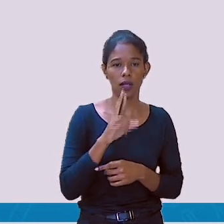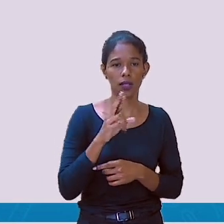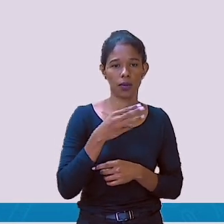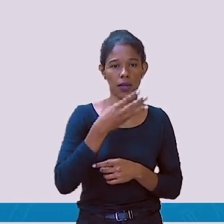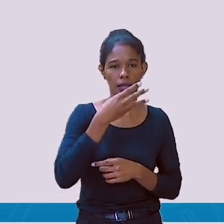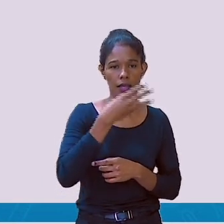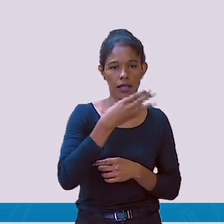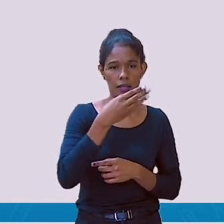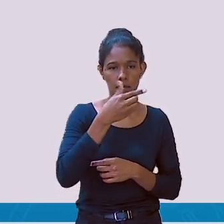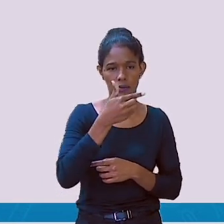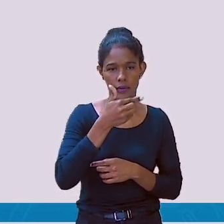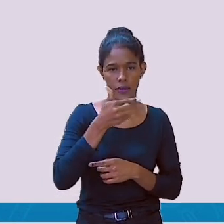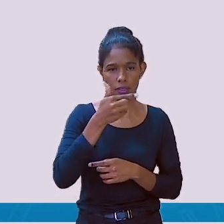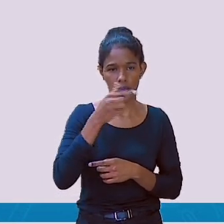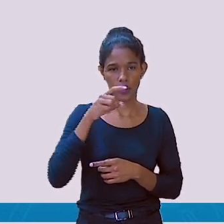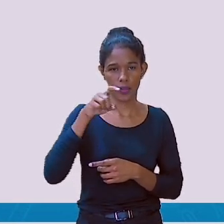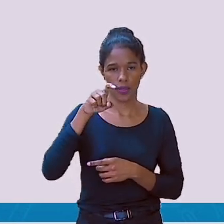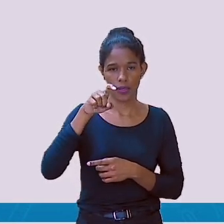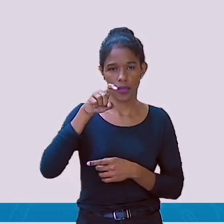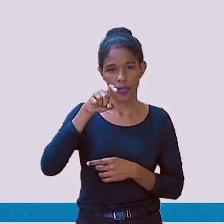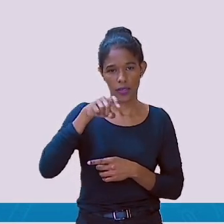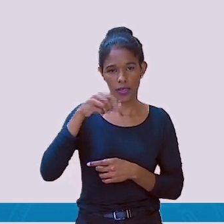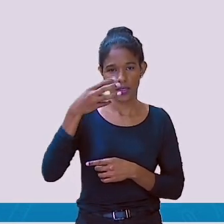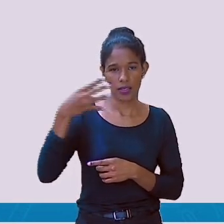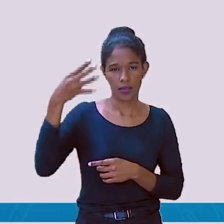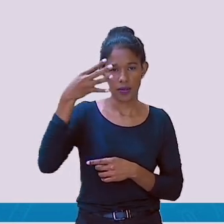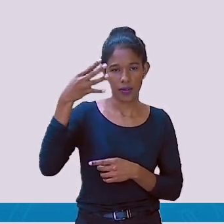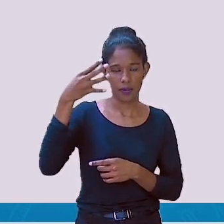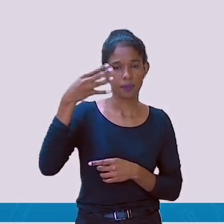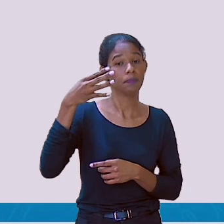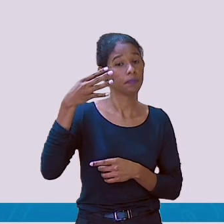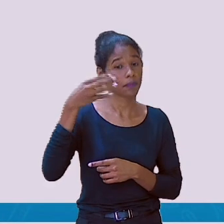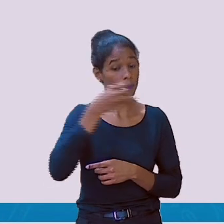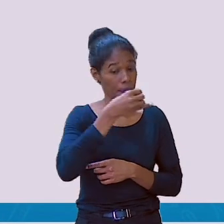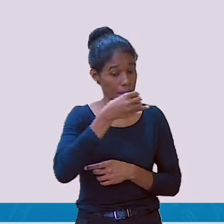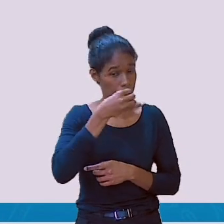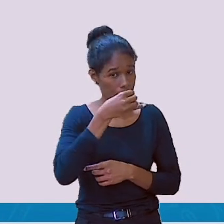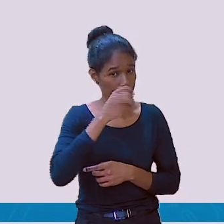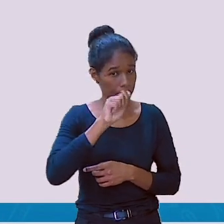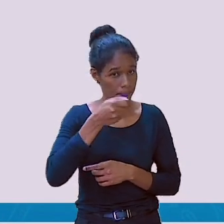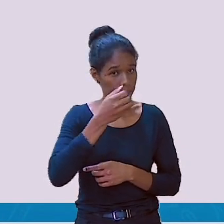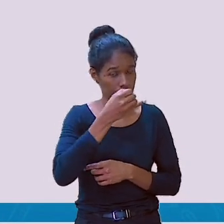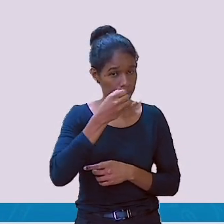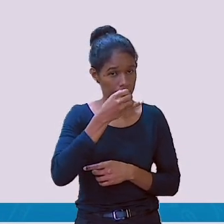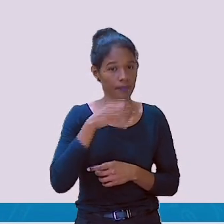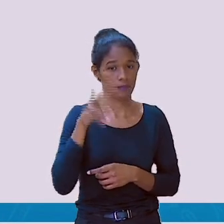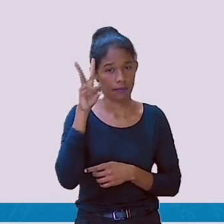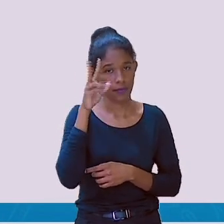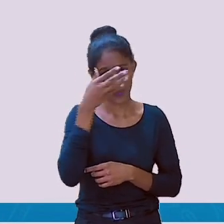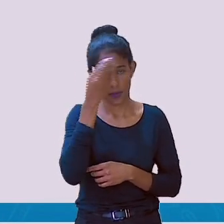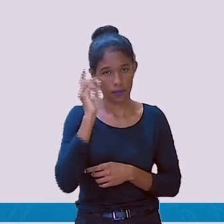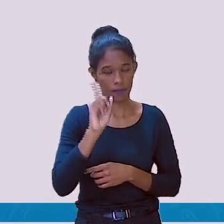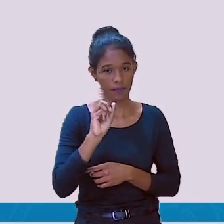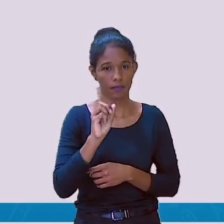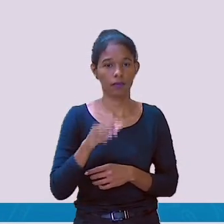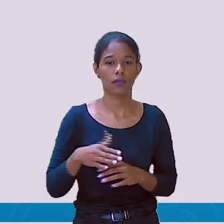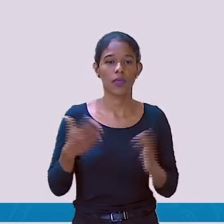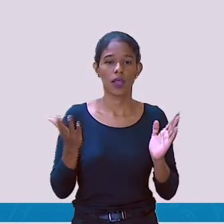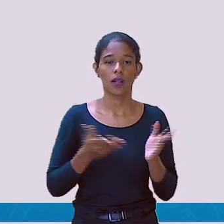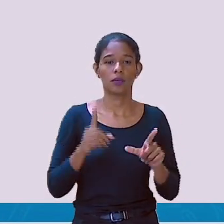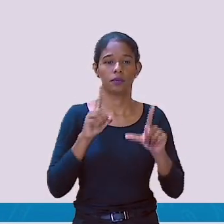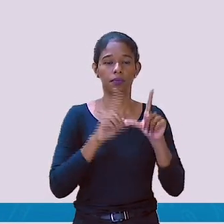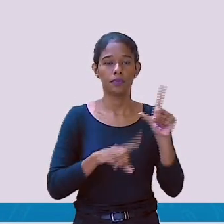X à quarta potência. Um sinal negativo. Vejam que aqui eu tenho